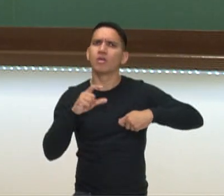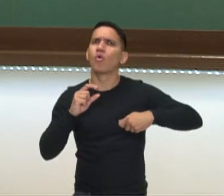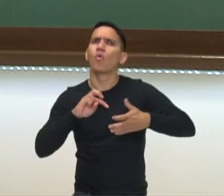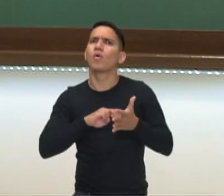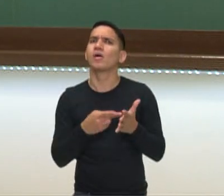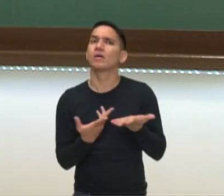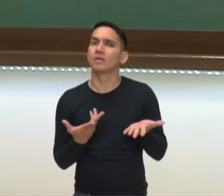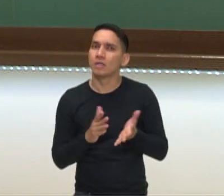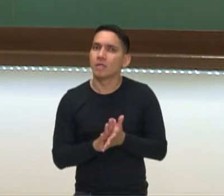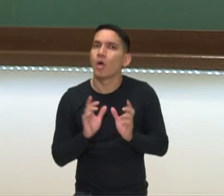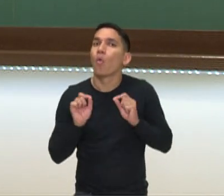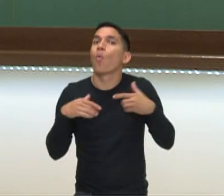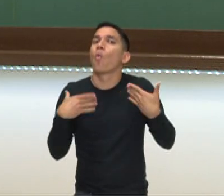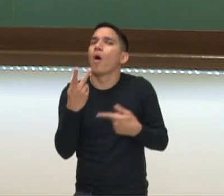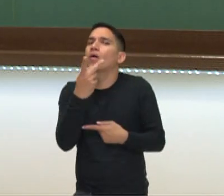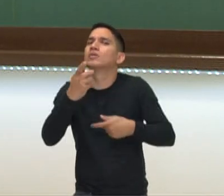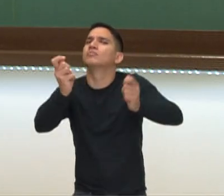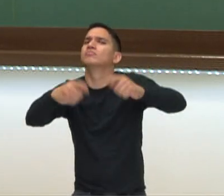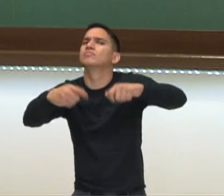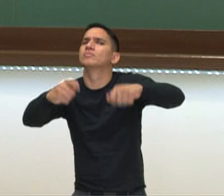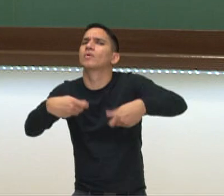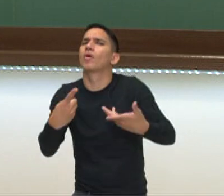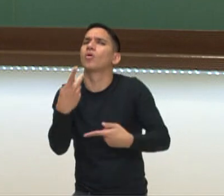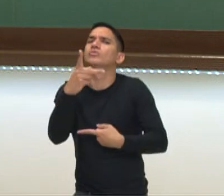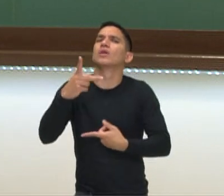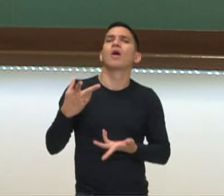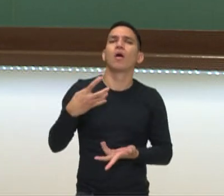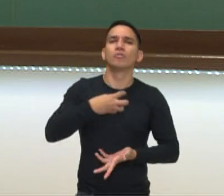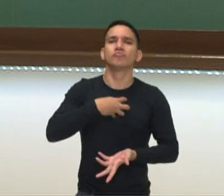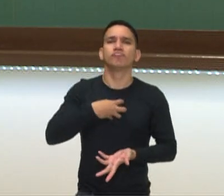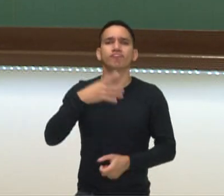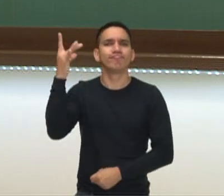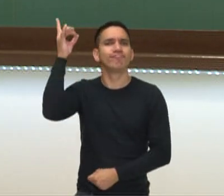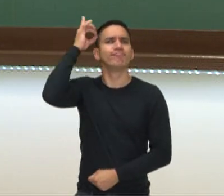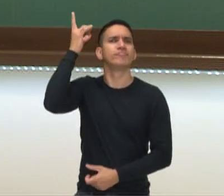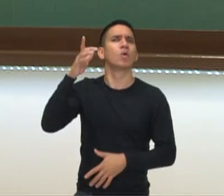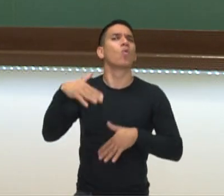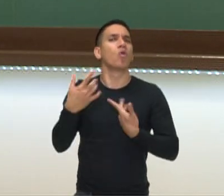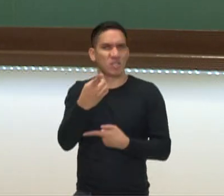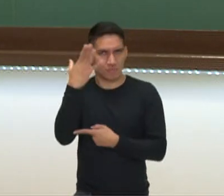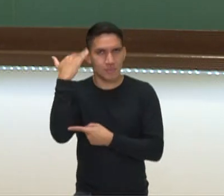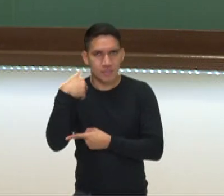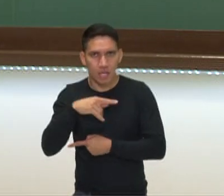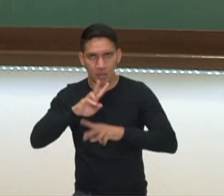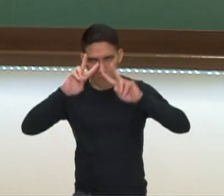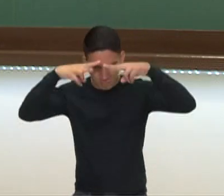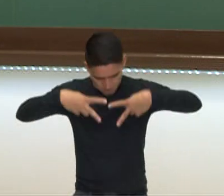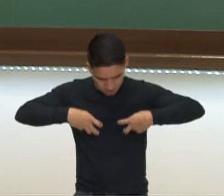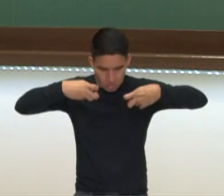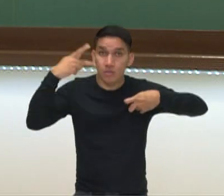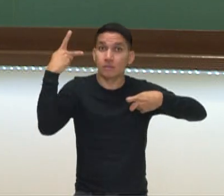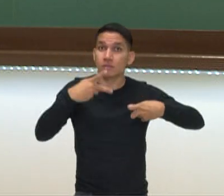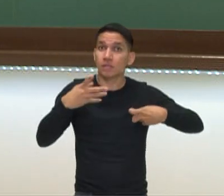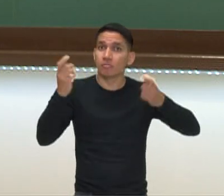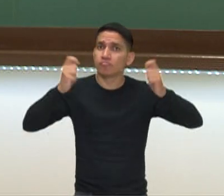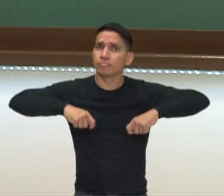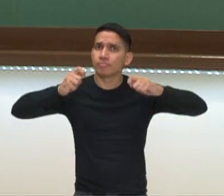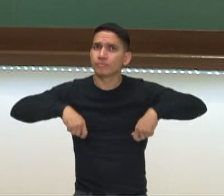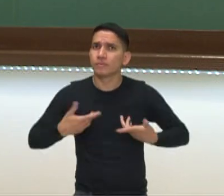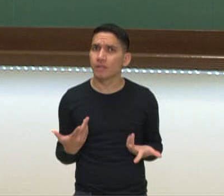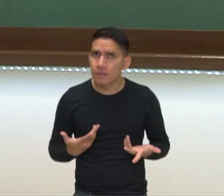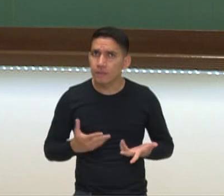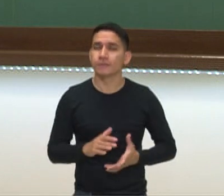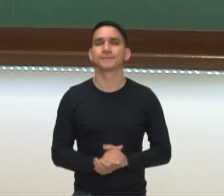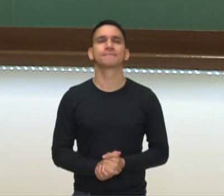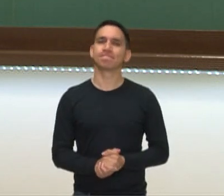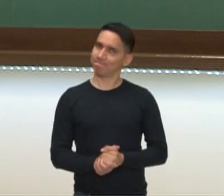Quais são as suas competências, os seus talentos? Você sabe reconhecer essas competências?